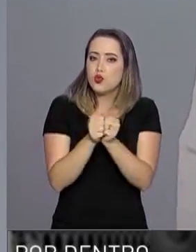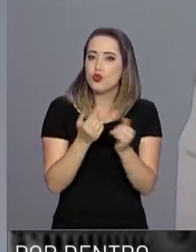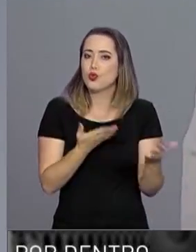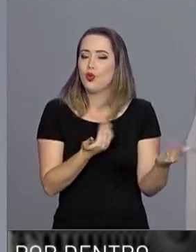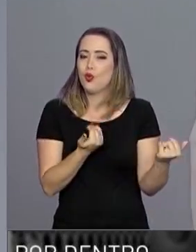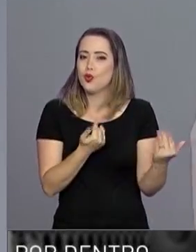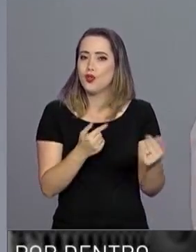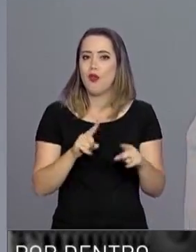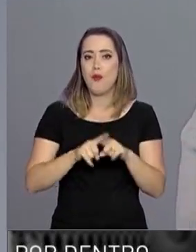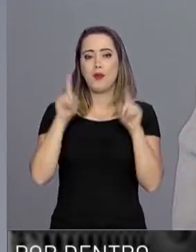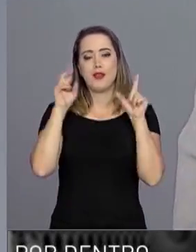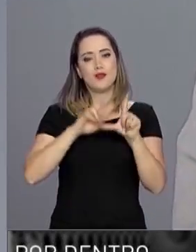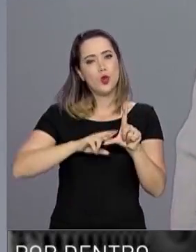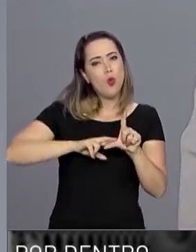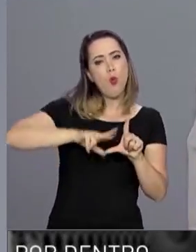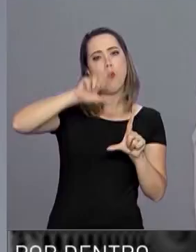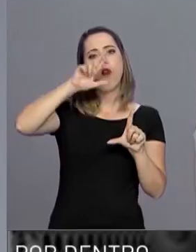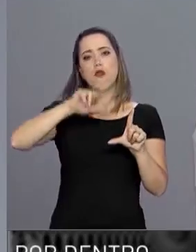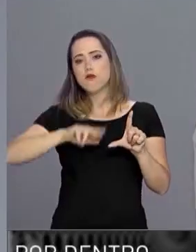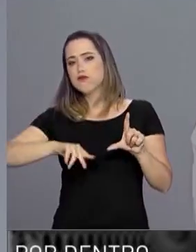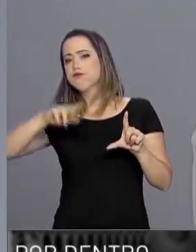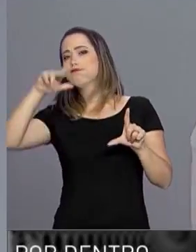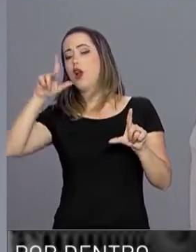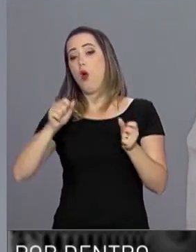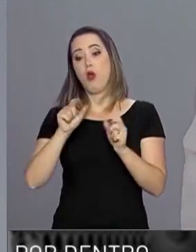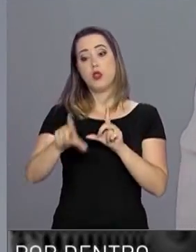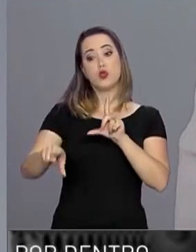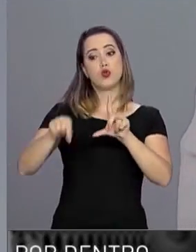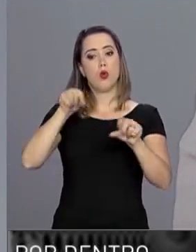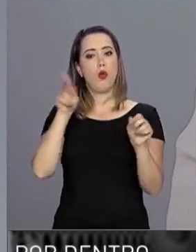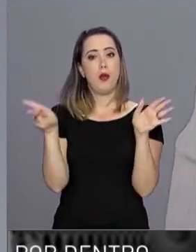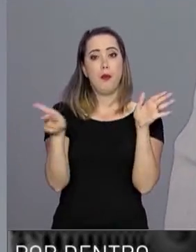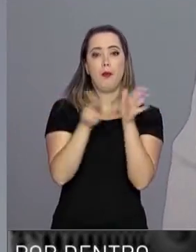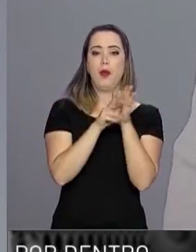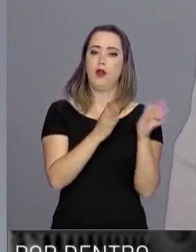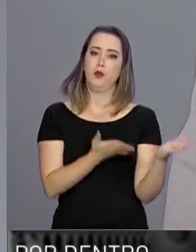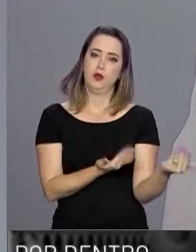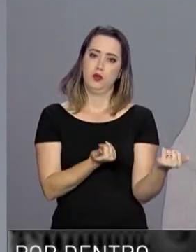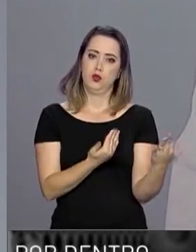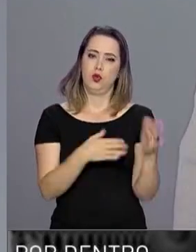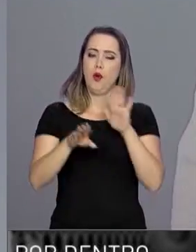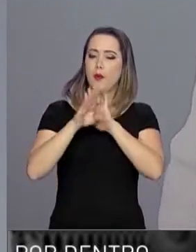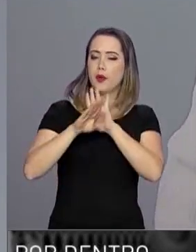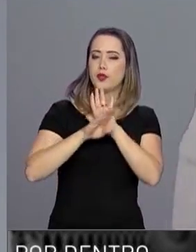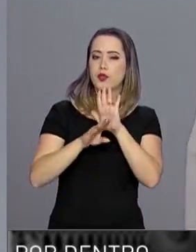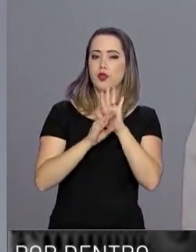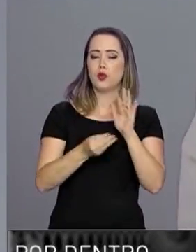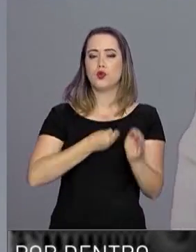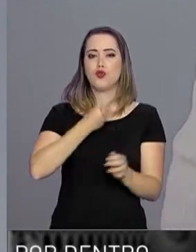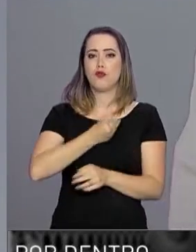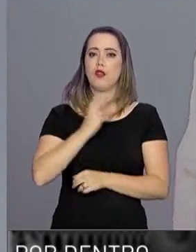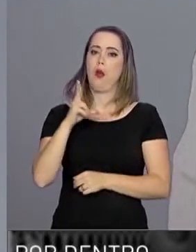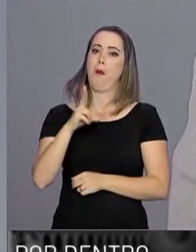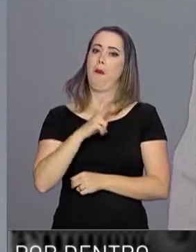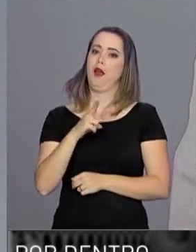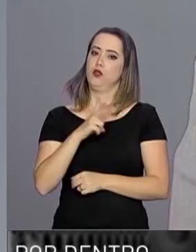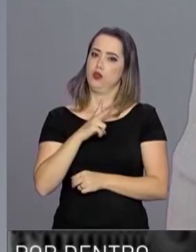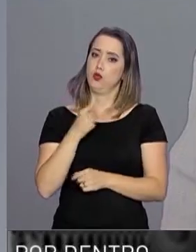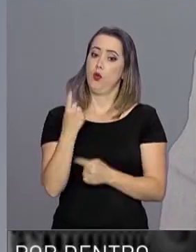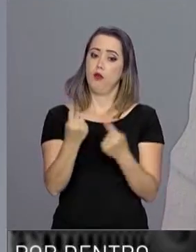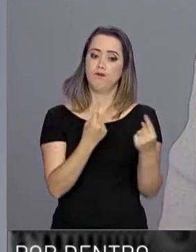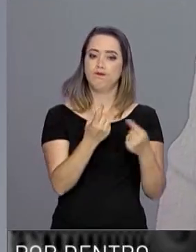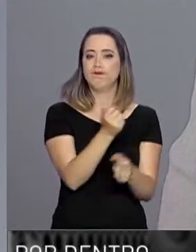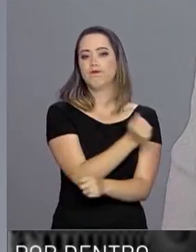de novo, com a flexibilidade, com o processo de escolha, o projeto de vida do aluno ser estudado e foco